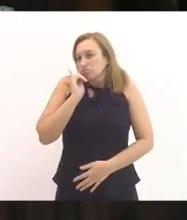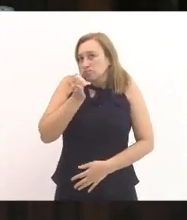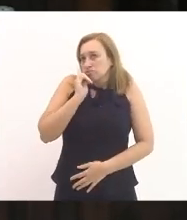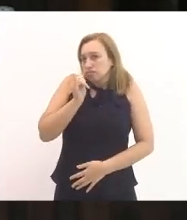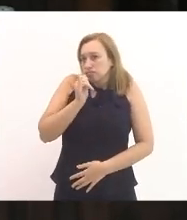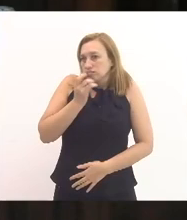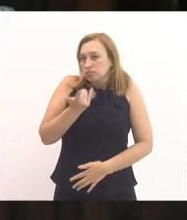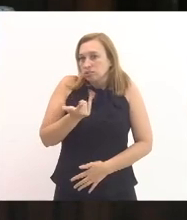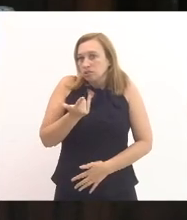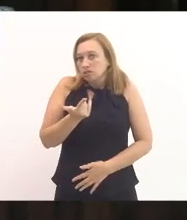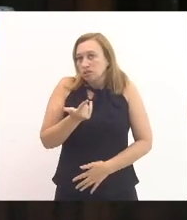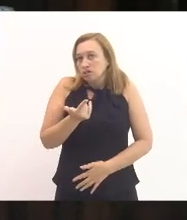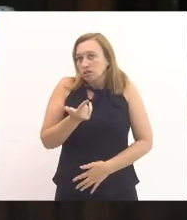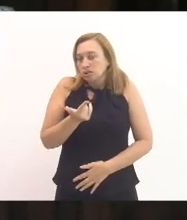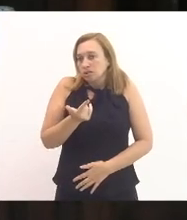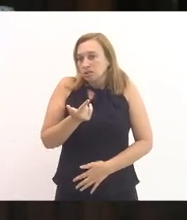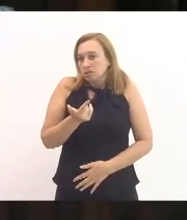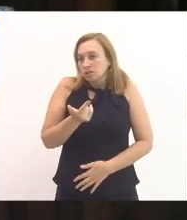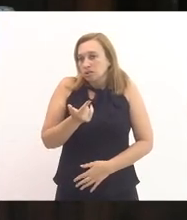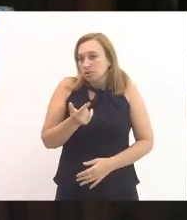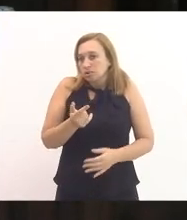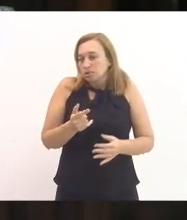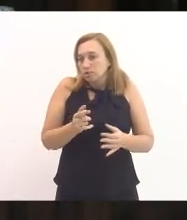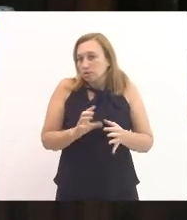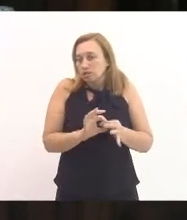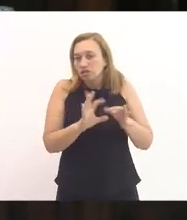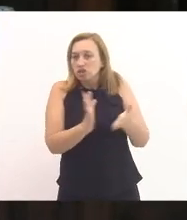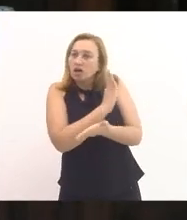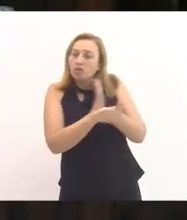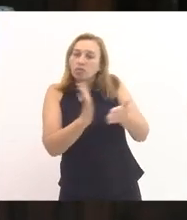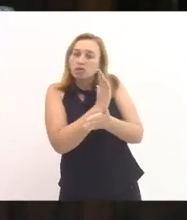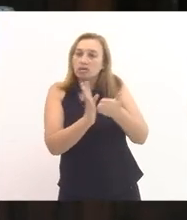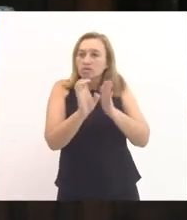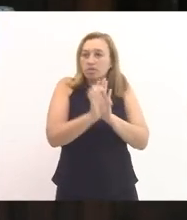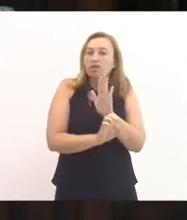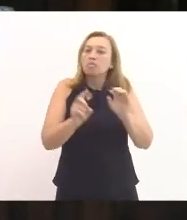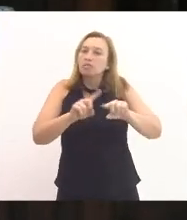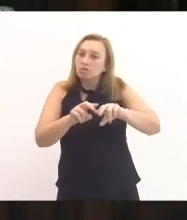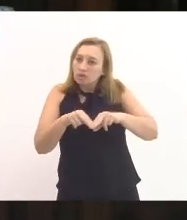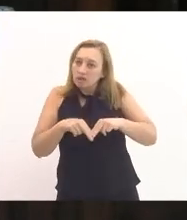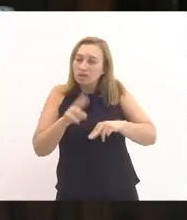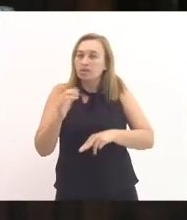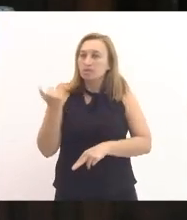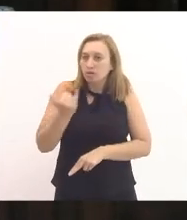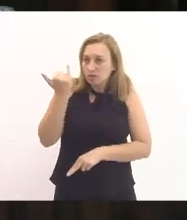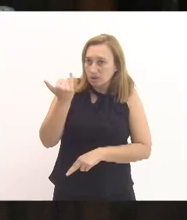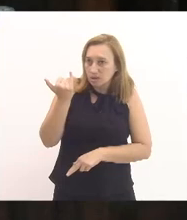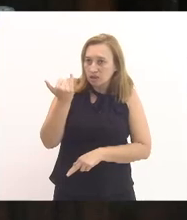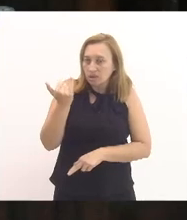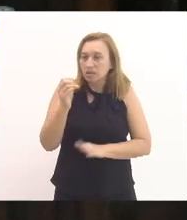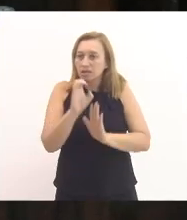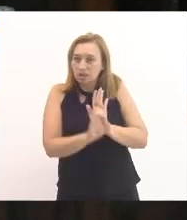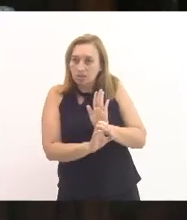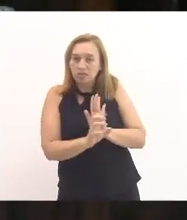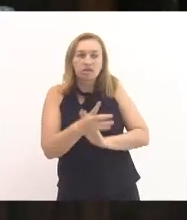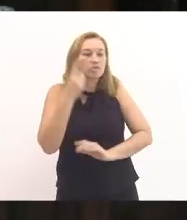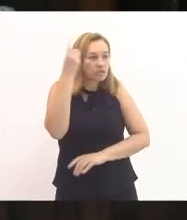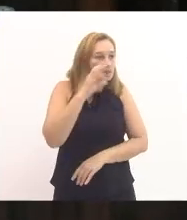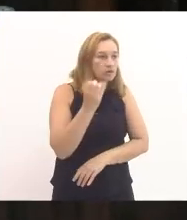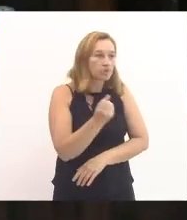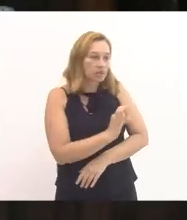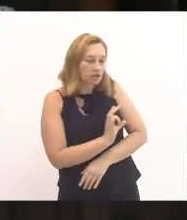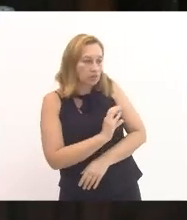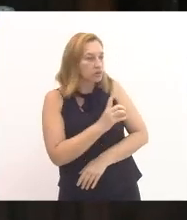relator eu tenho automaticamente que abrir mão de emendas estão por isso é importante que essas emendas é de autoria da deputada Martha Rocha